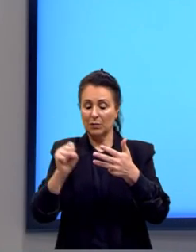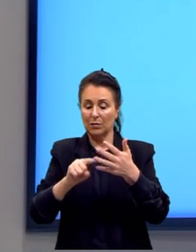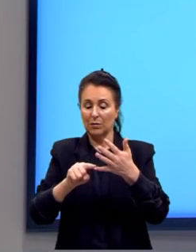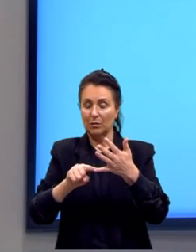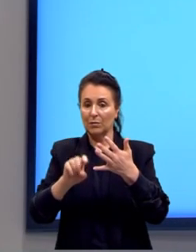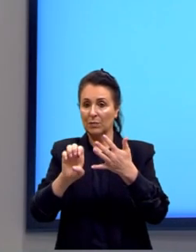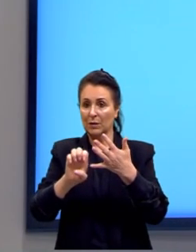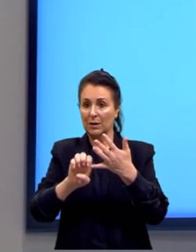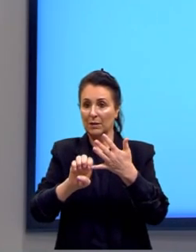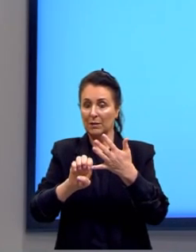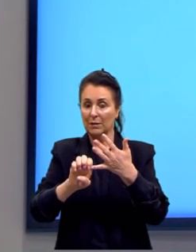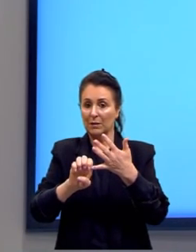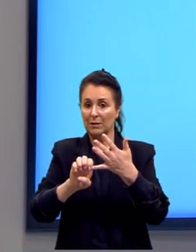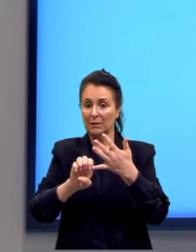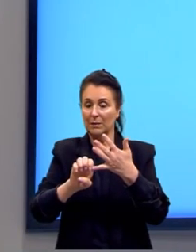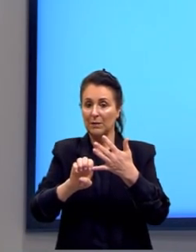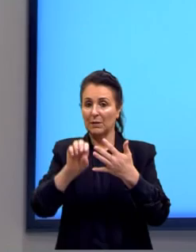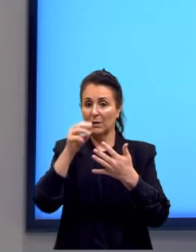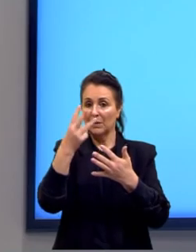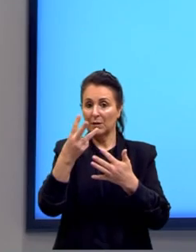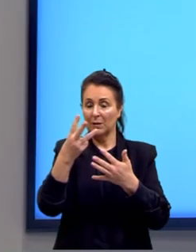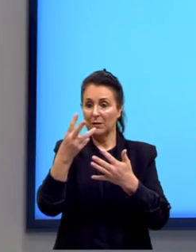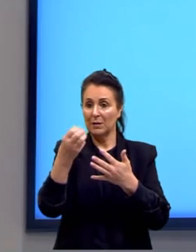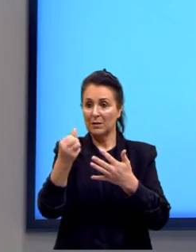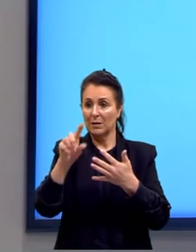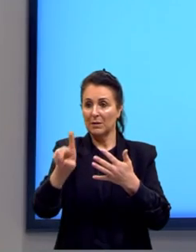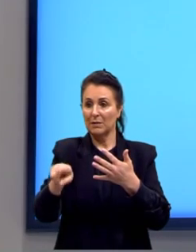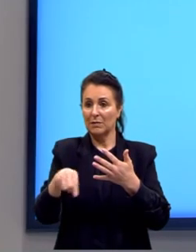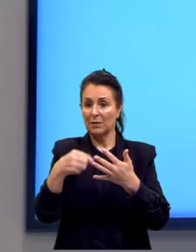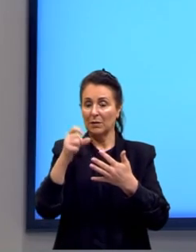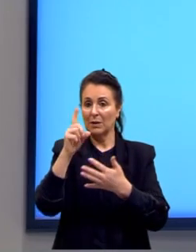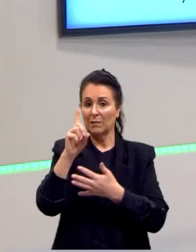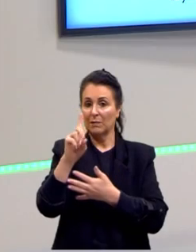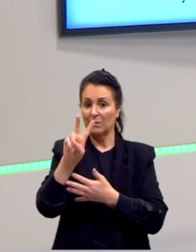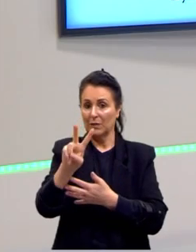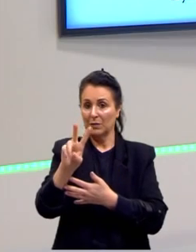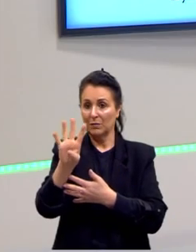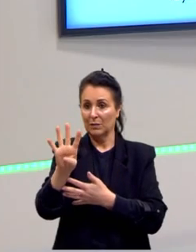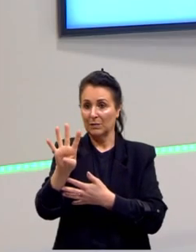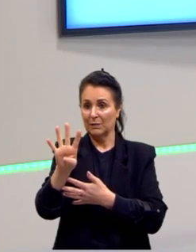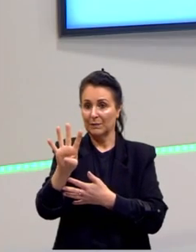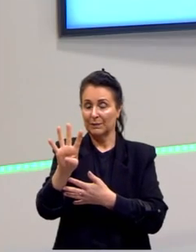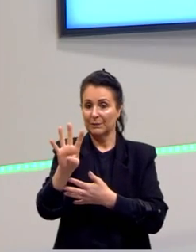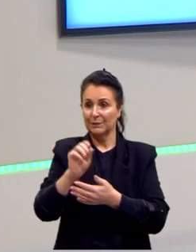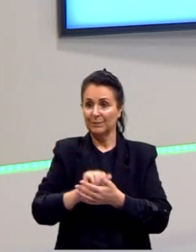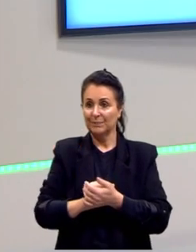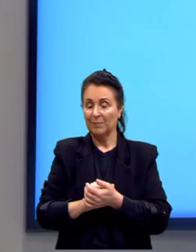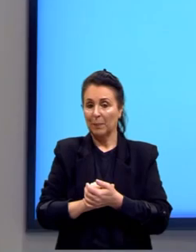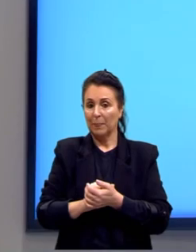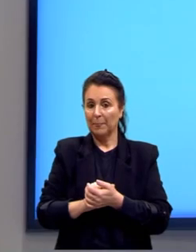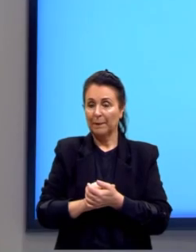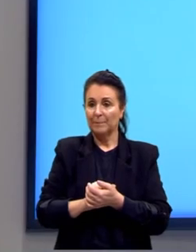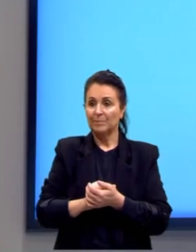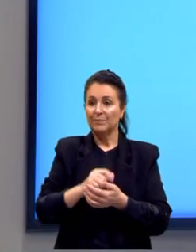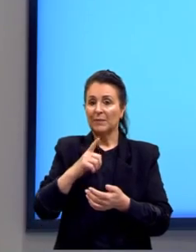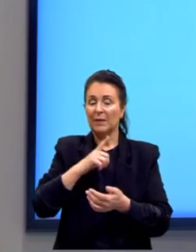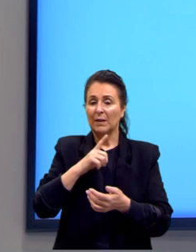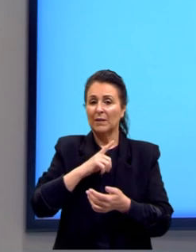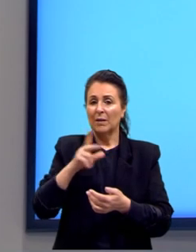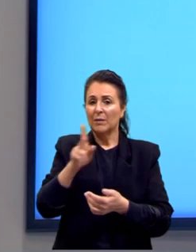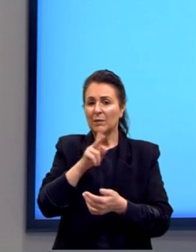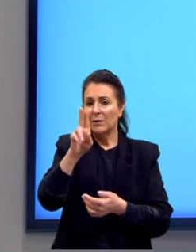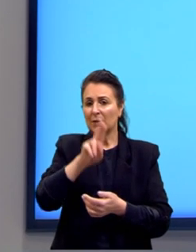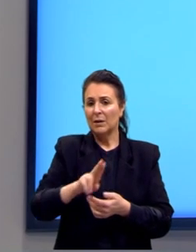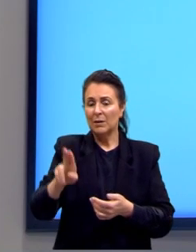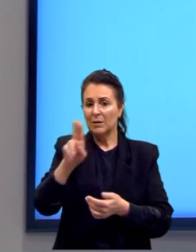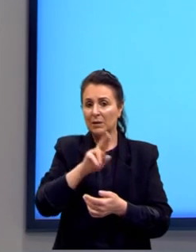e alternativa E 36,24 então aqui eu puxei as